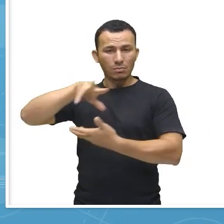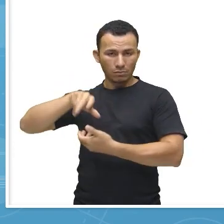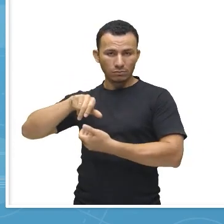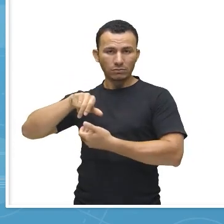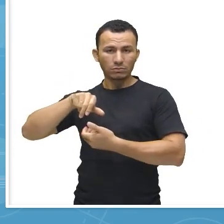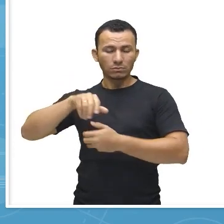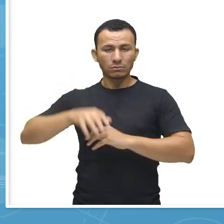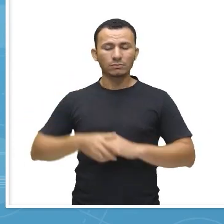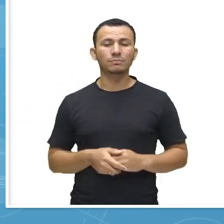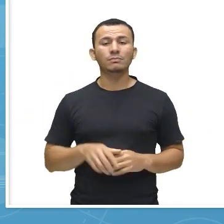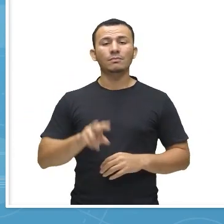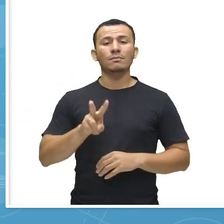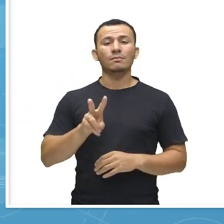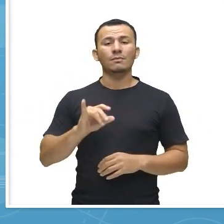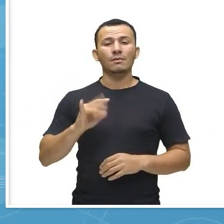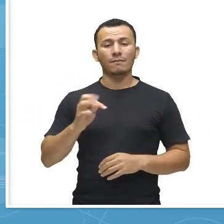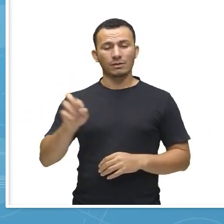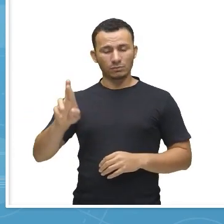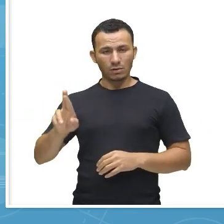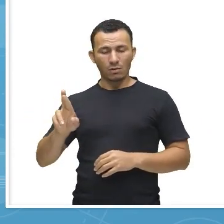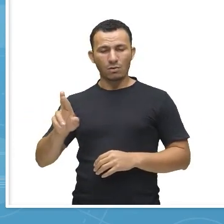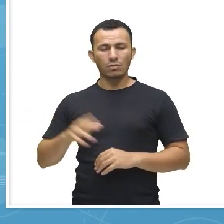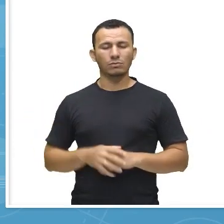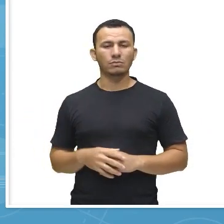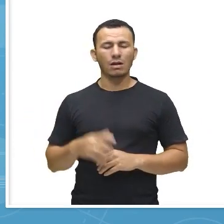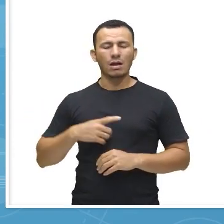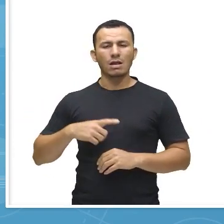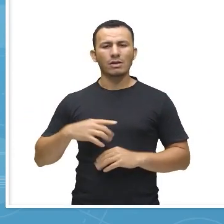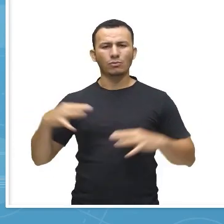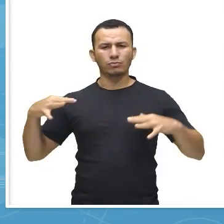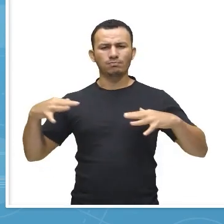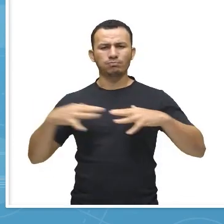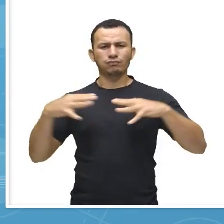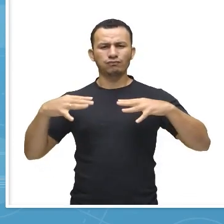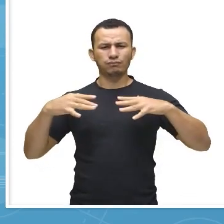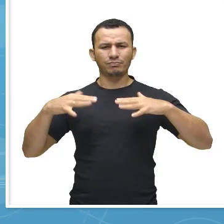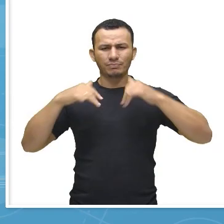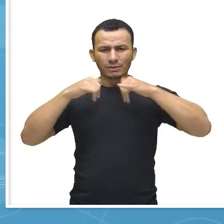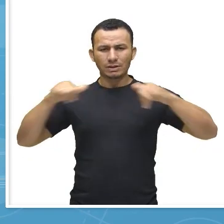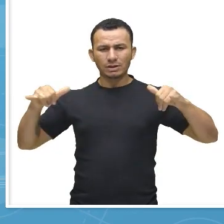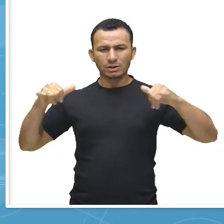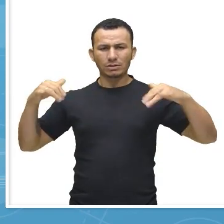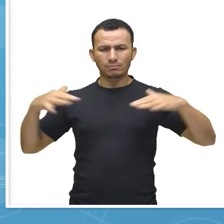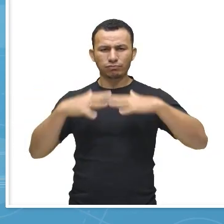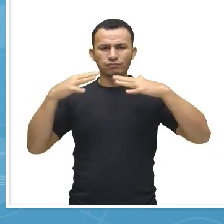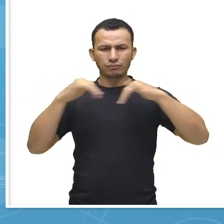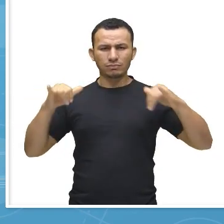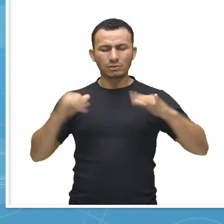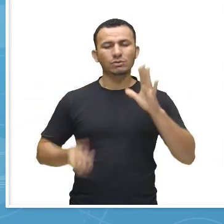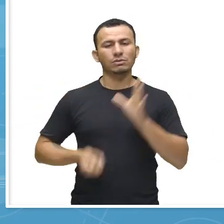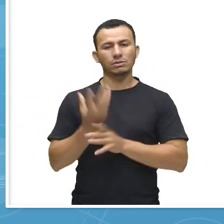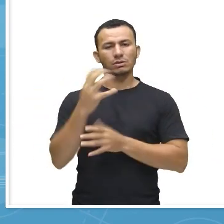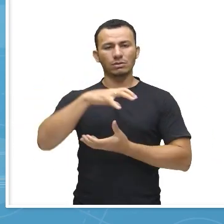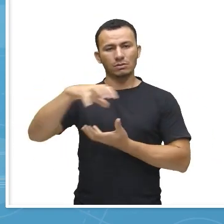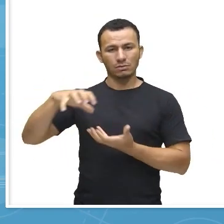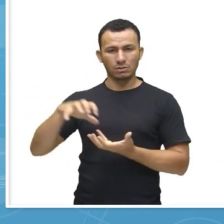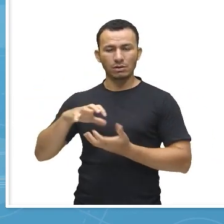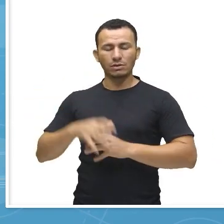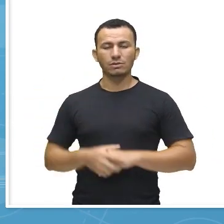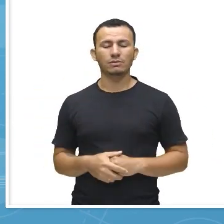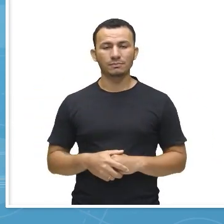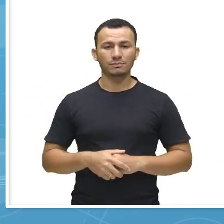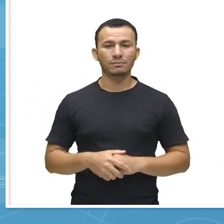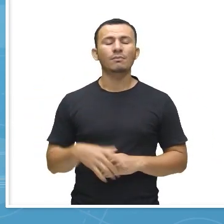Né? Aí o Vitor, com o choque de 2 placas tectônicas. Né? Aí a Fátima, eles se originaram